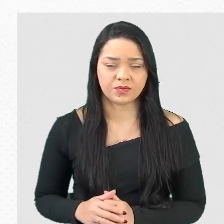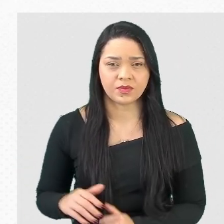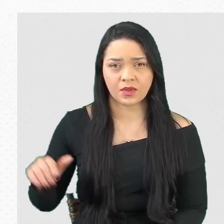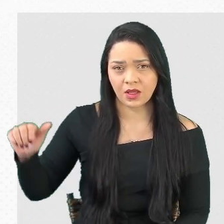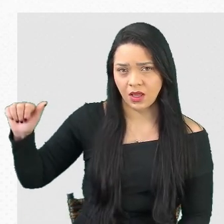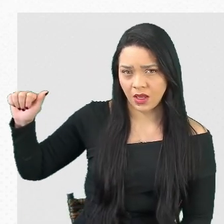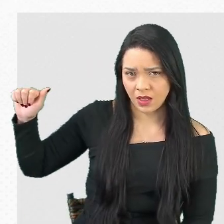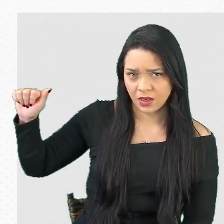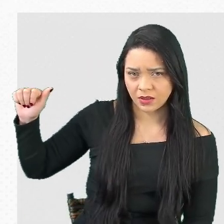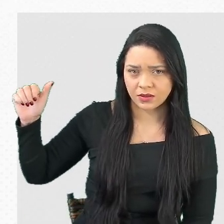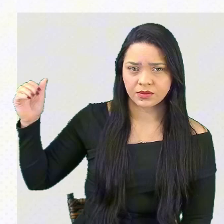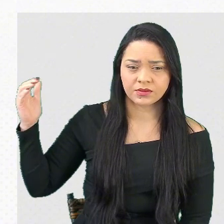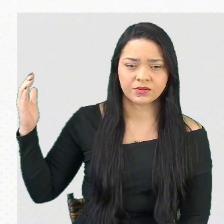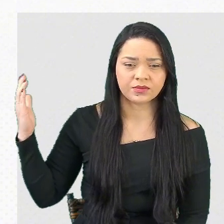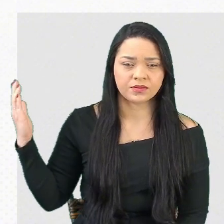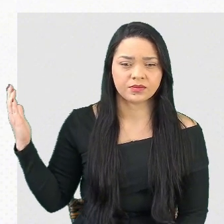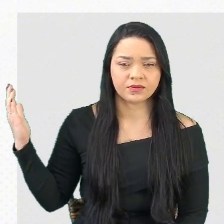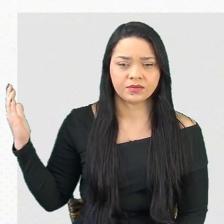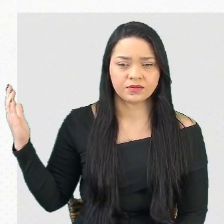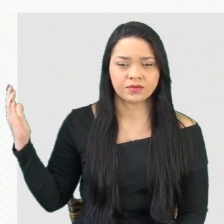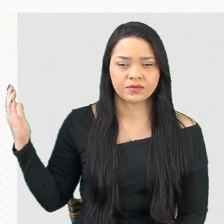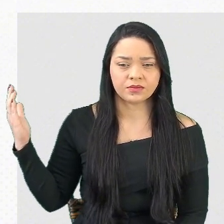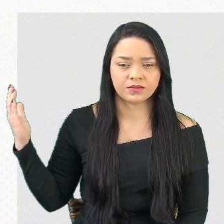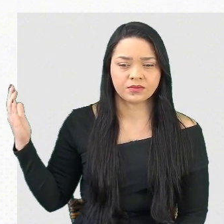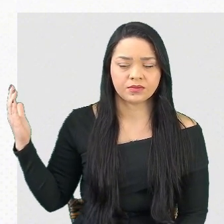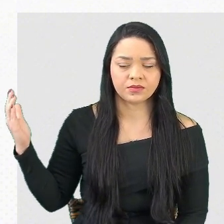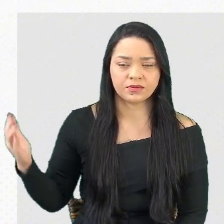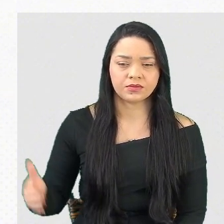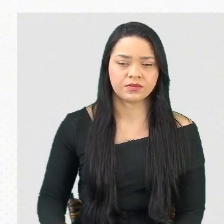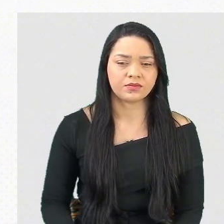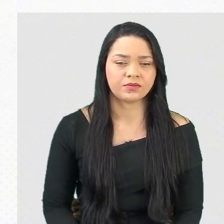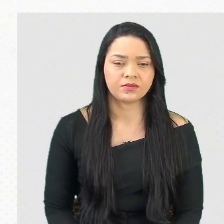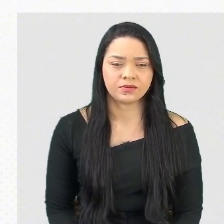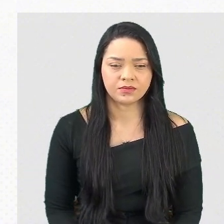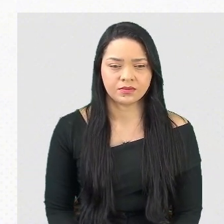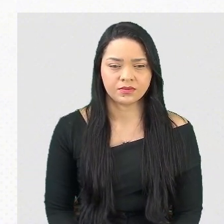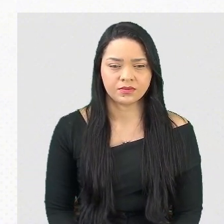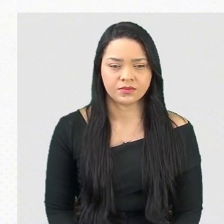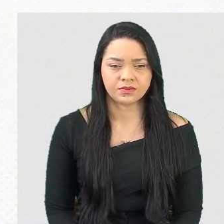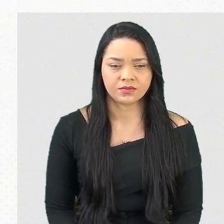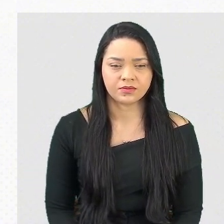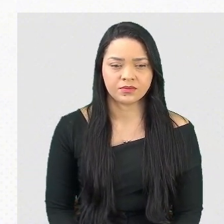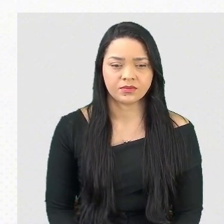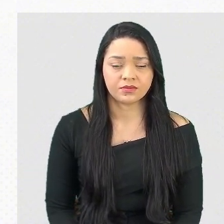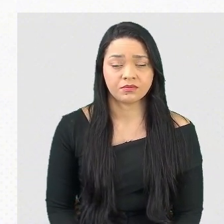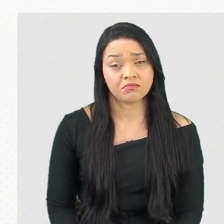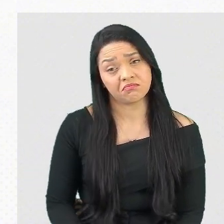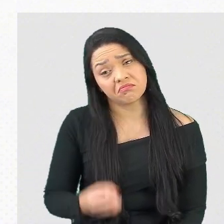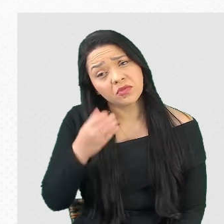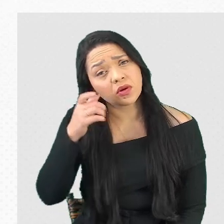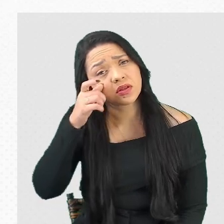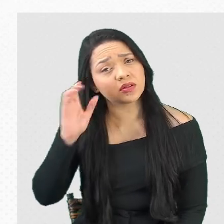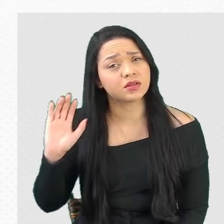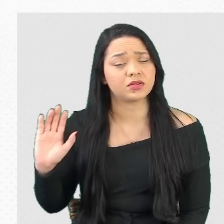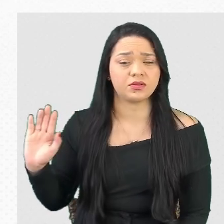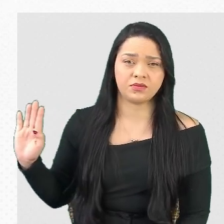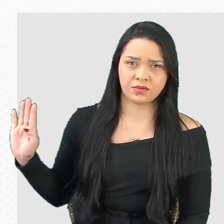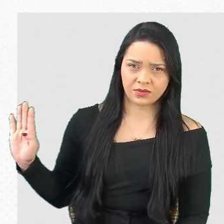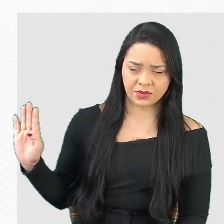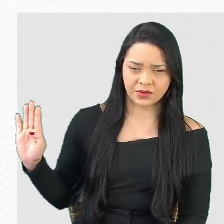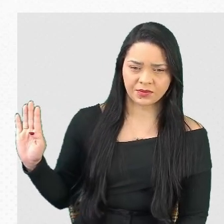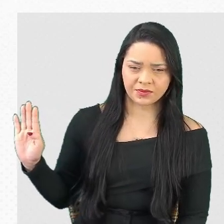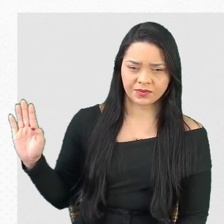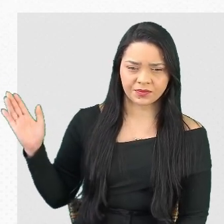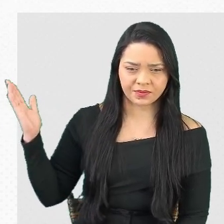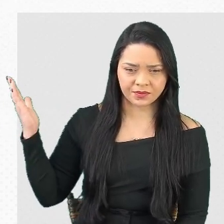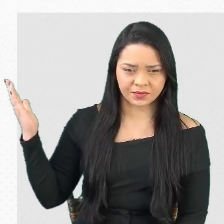Letra A. Segregar pensadores e aumentar a circulação de ideias. Parece muito bem, interessante. B.